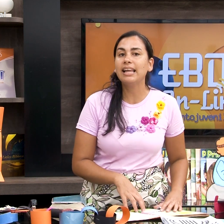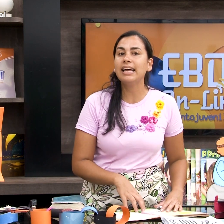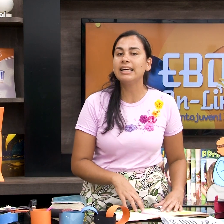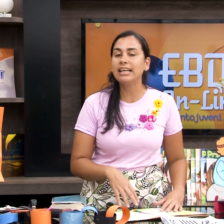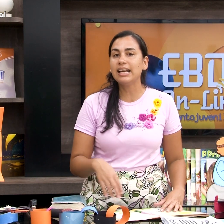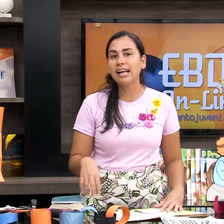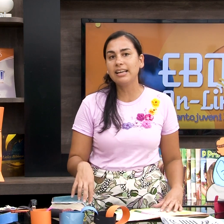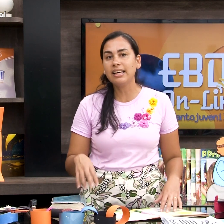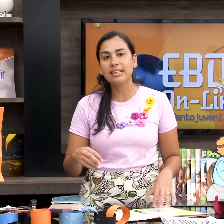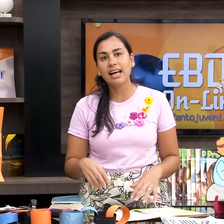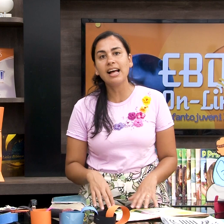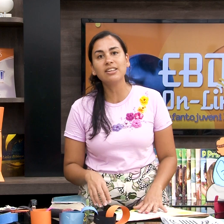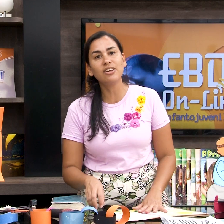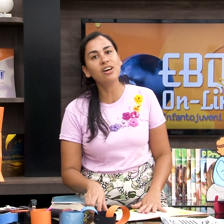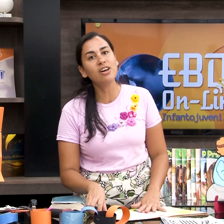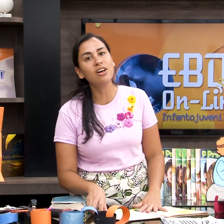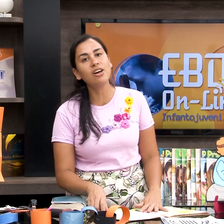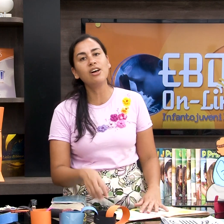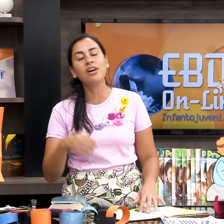hora da